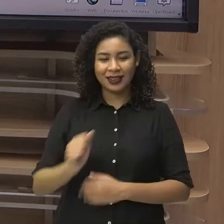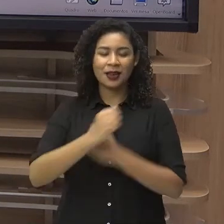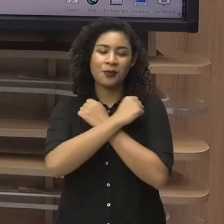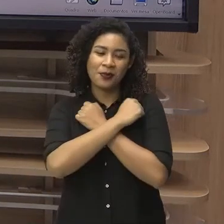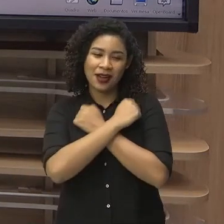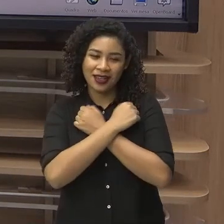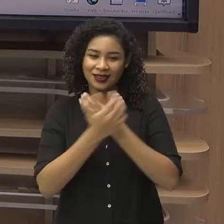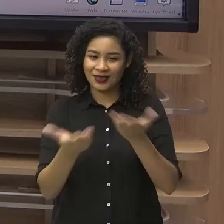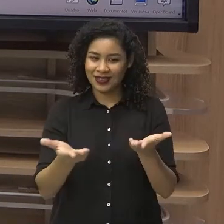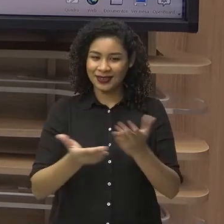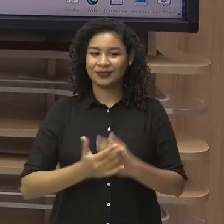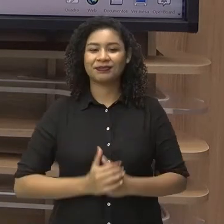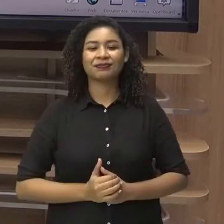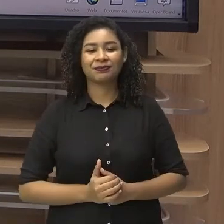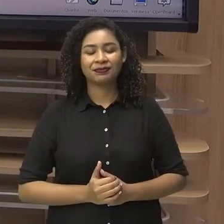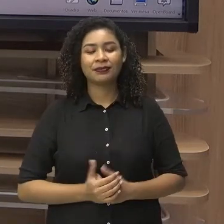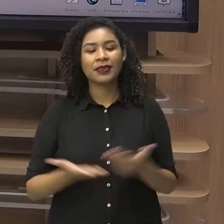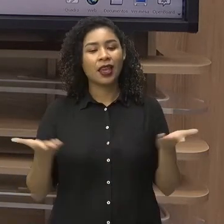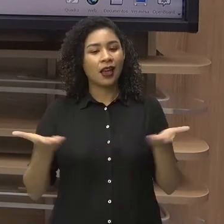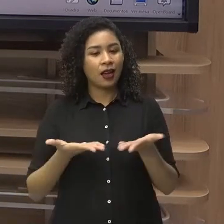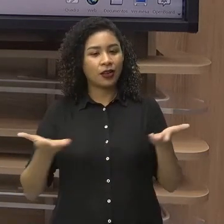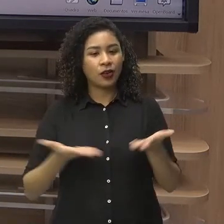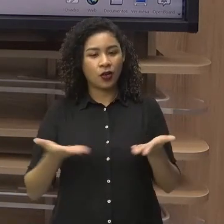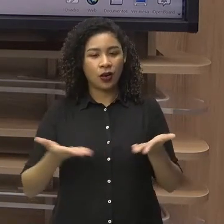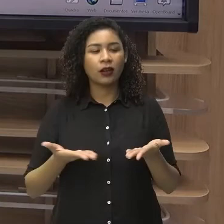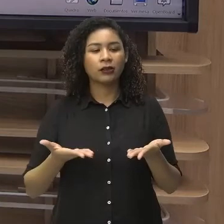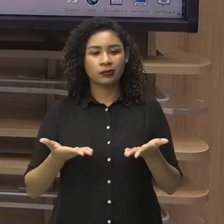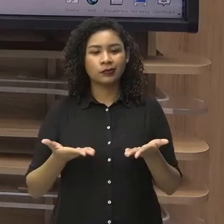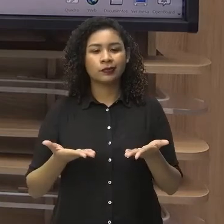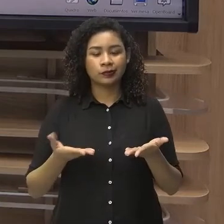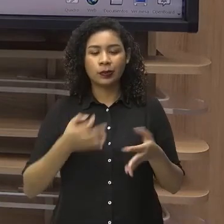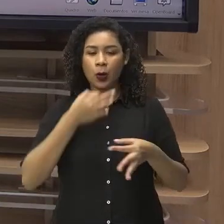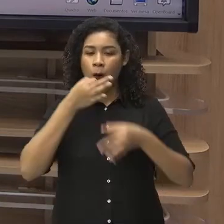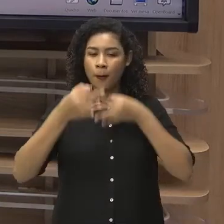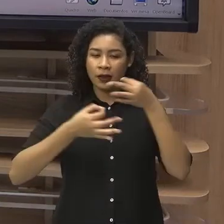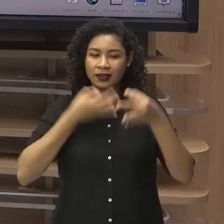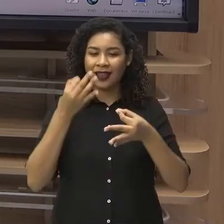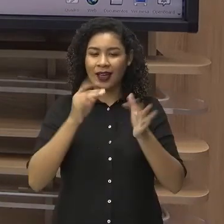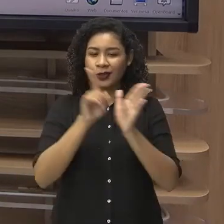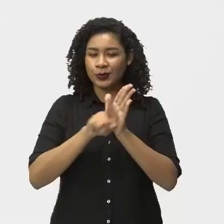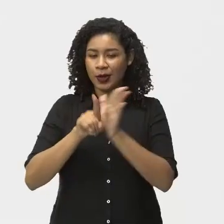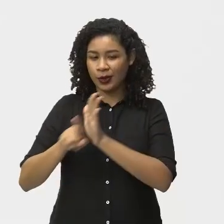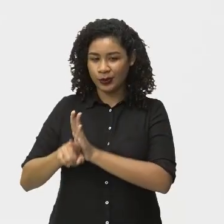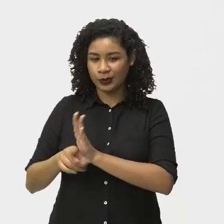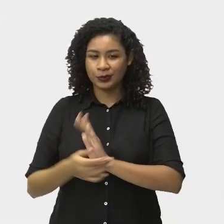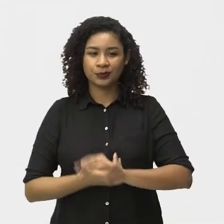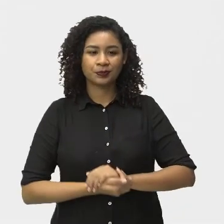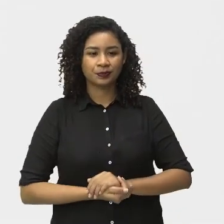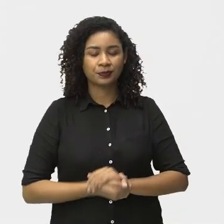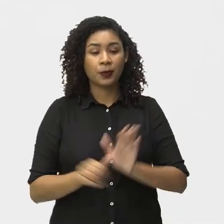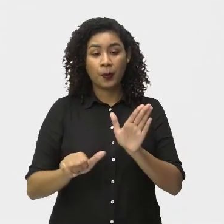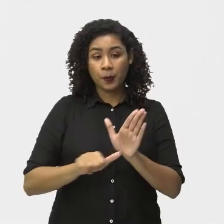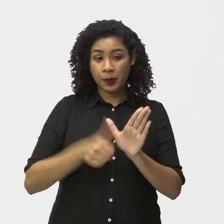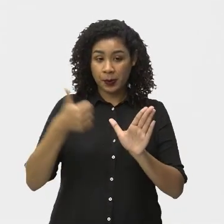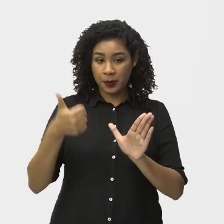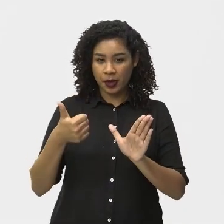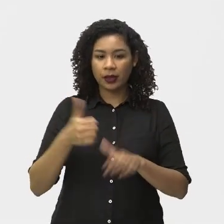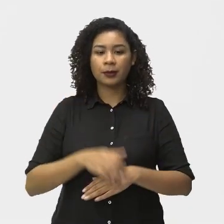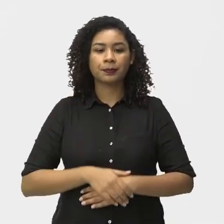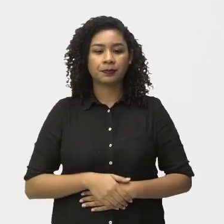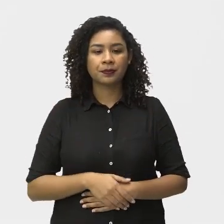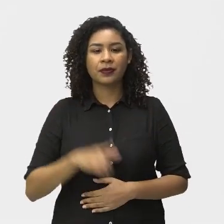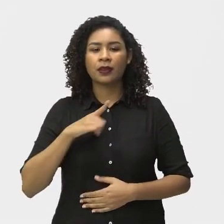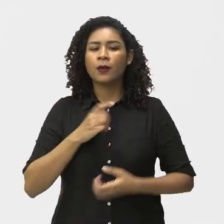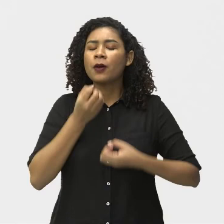abraço aí para você. E agora a gente vai conferir e vamos comentar as nossas questões da nossa DLI. Na primeira questão, vocês têm